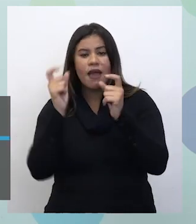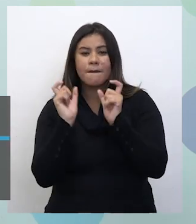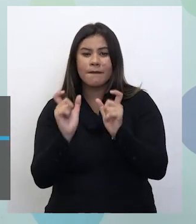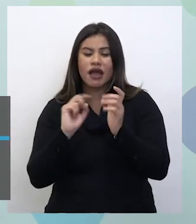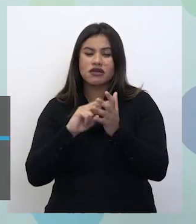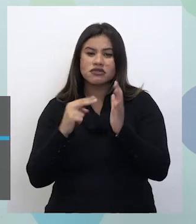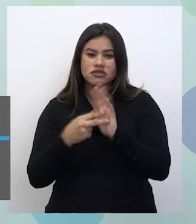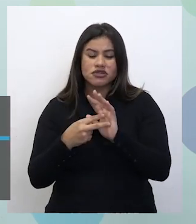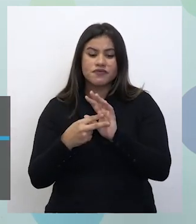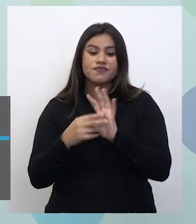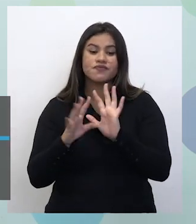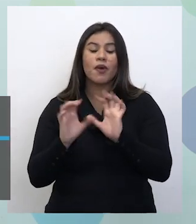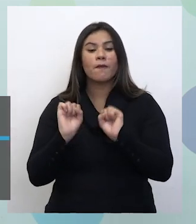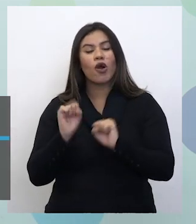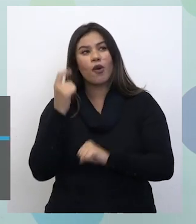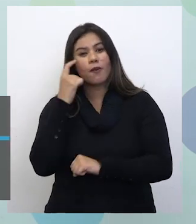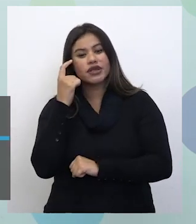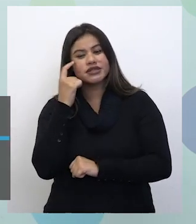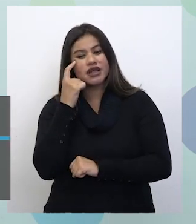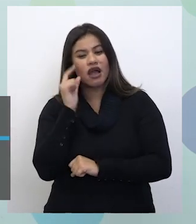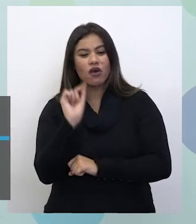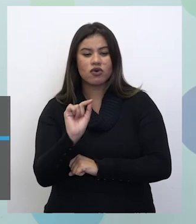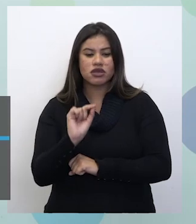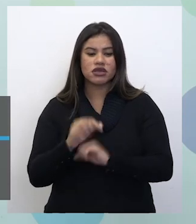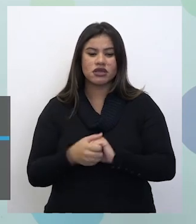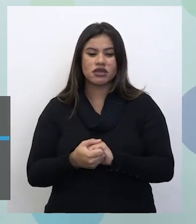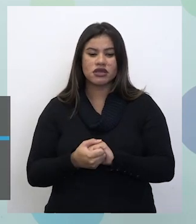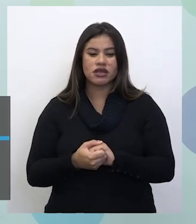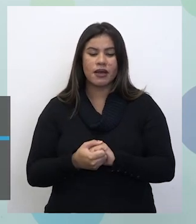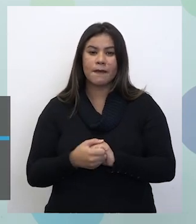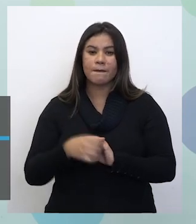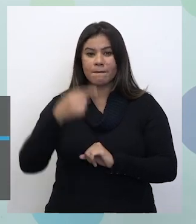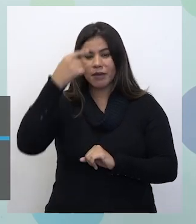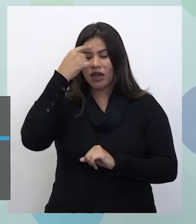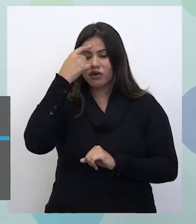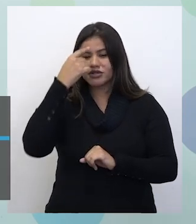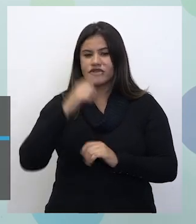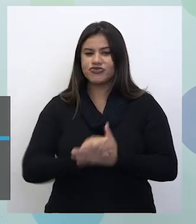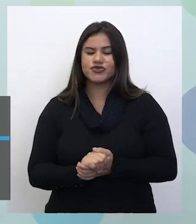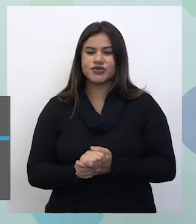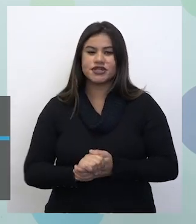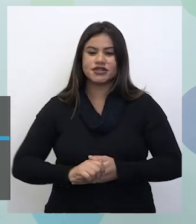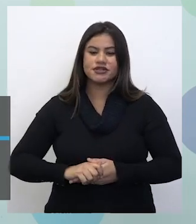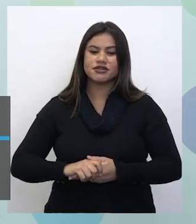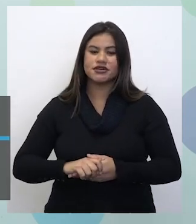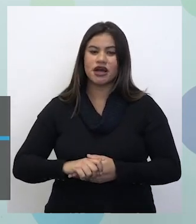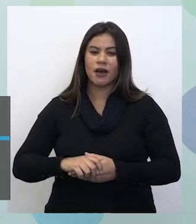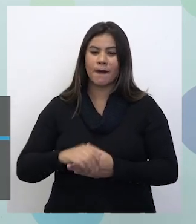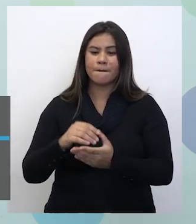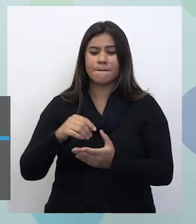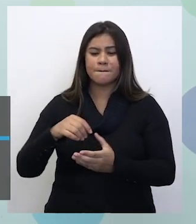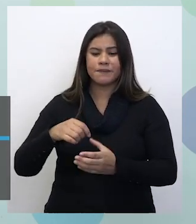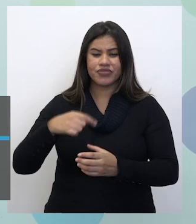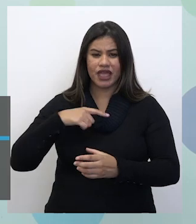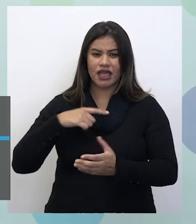vocês pensarem nas rubricas, sabe o que vale a pena a gente lembrar? Pensa numa bússola. Para que serve uma bússola mesmo, gente? A bússola,